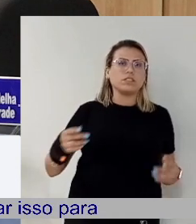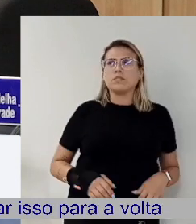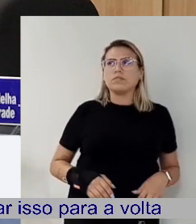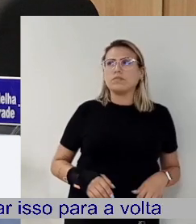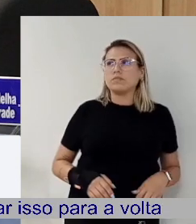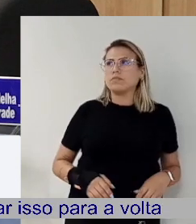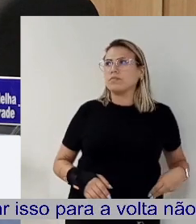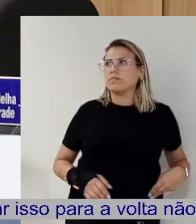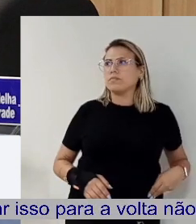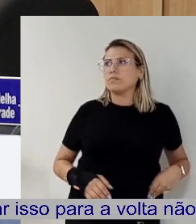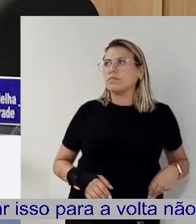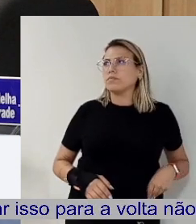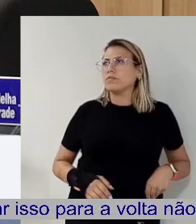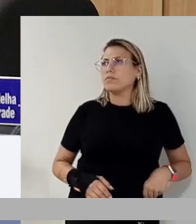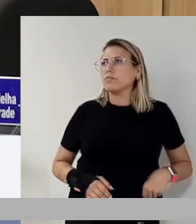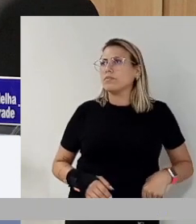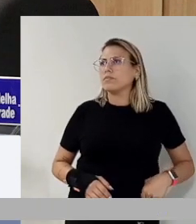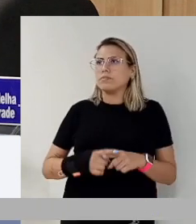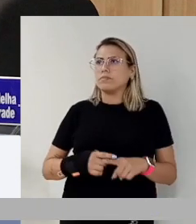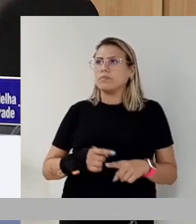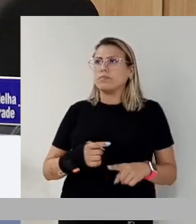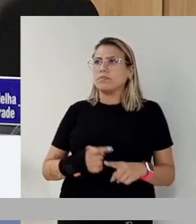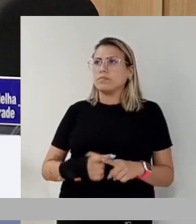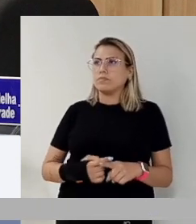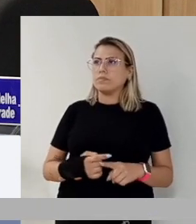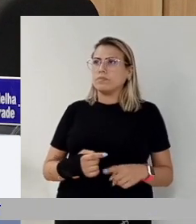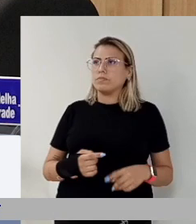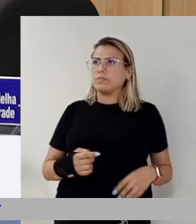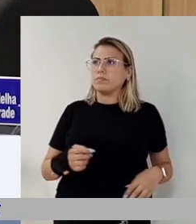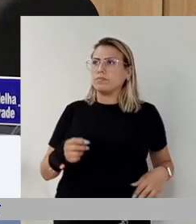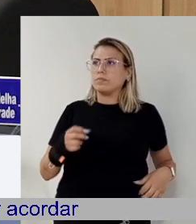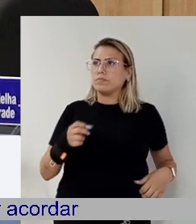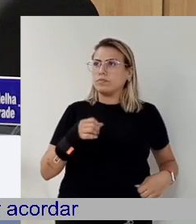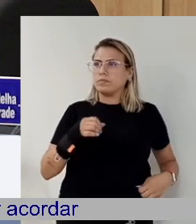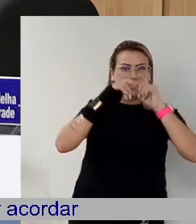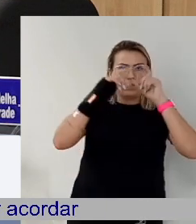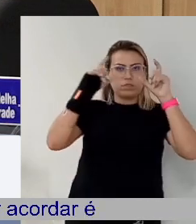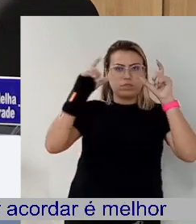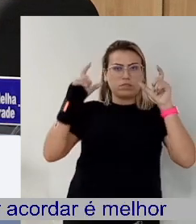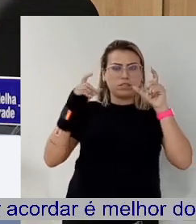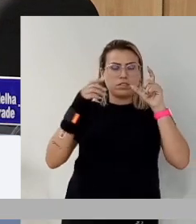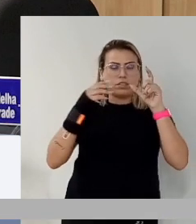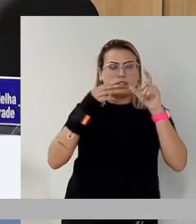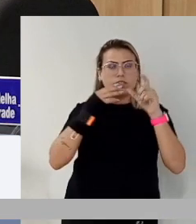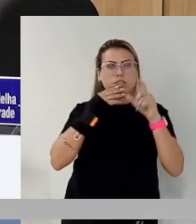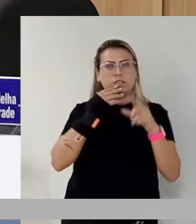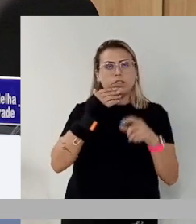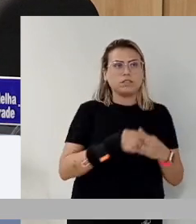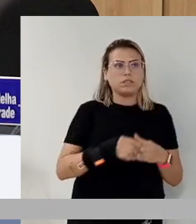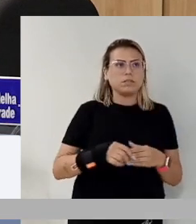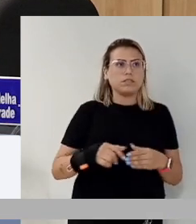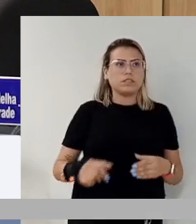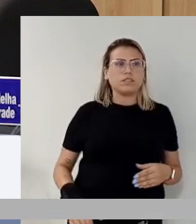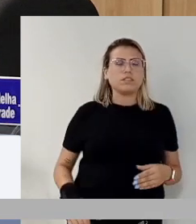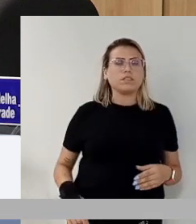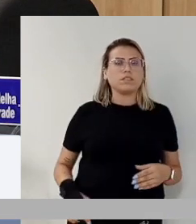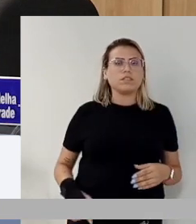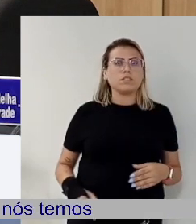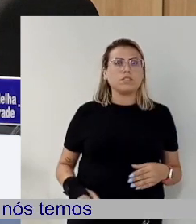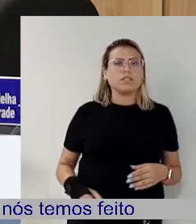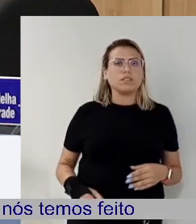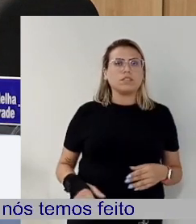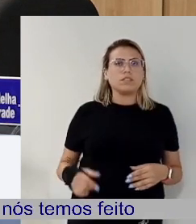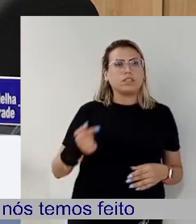não ham porque se você pode procurar acordar é melhor do que trazer as confusão para cá e isso que nós temos